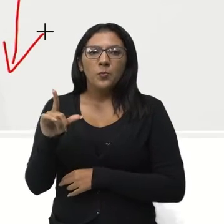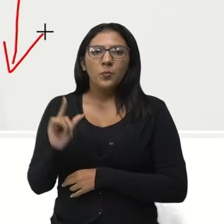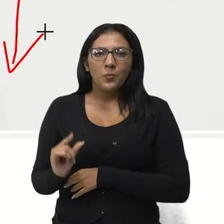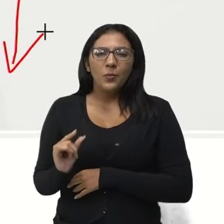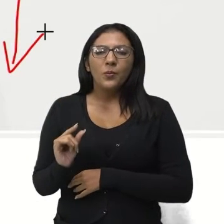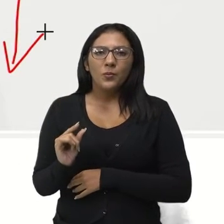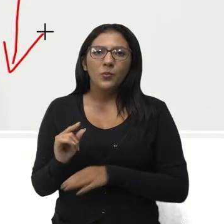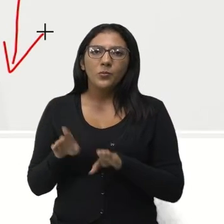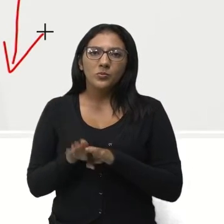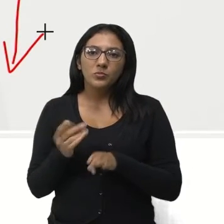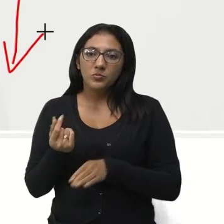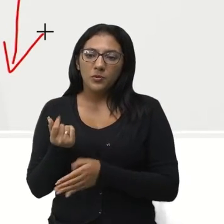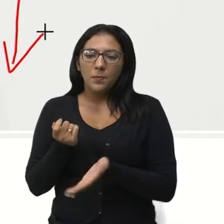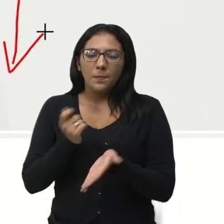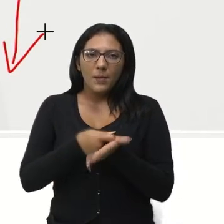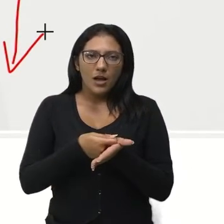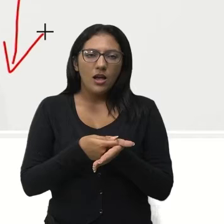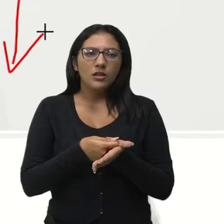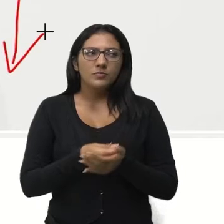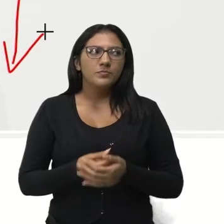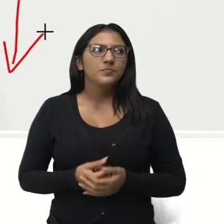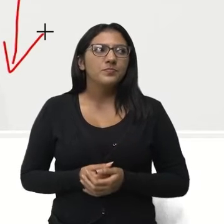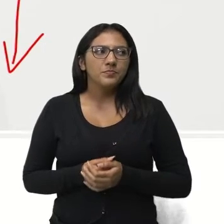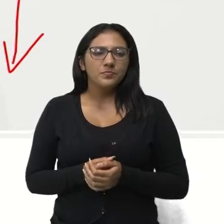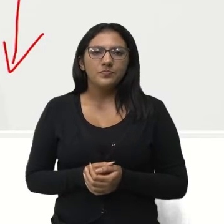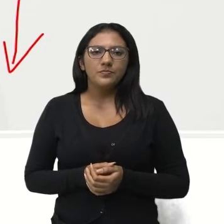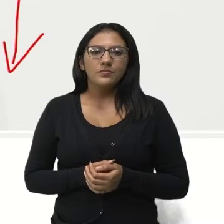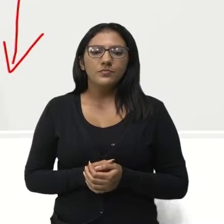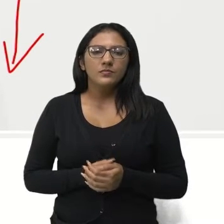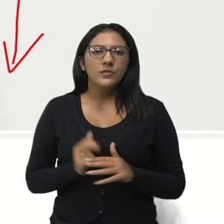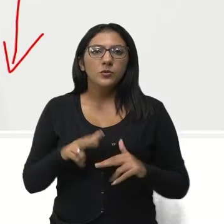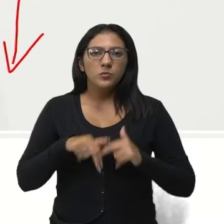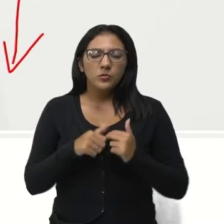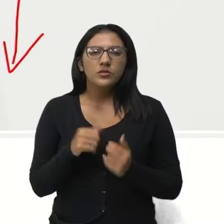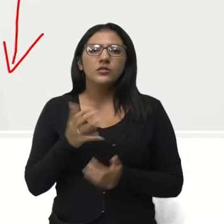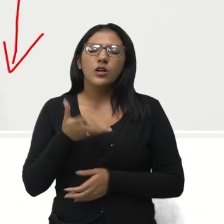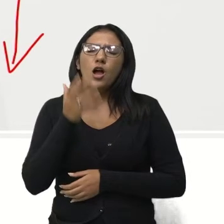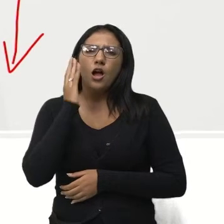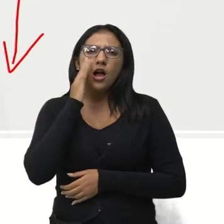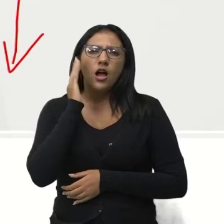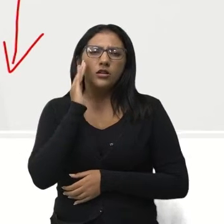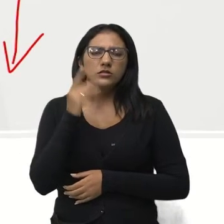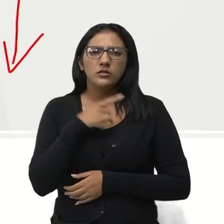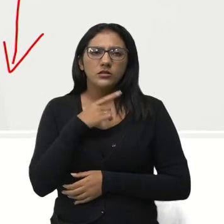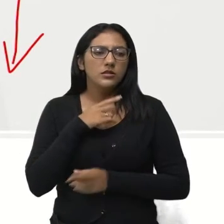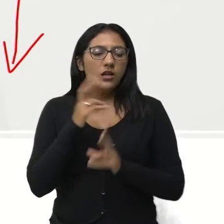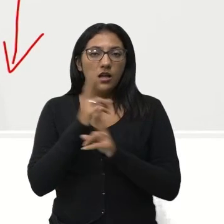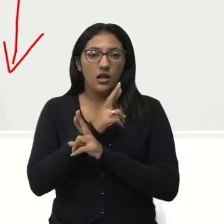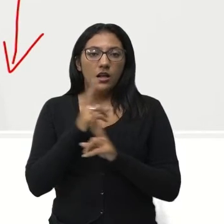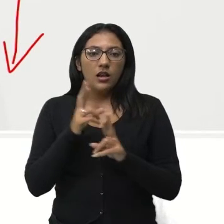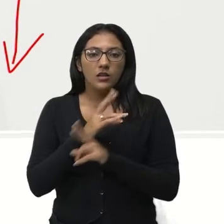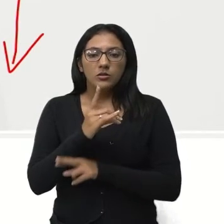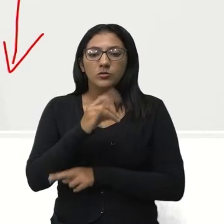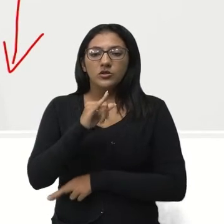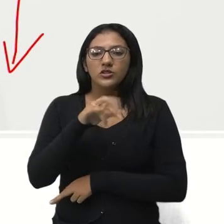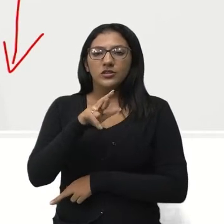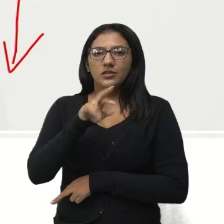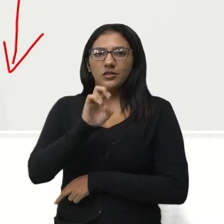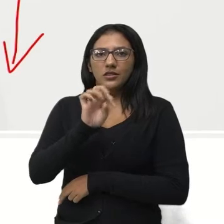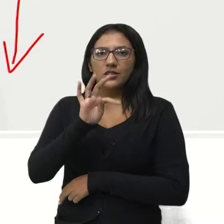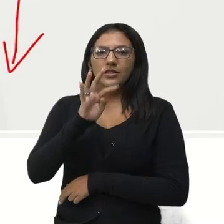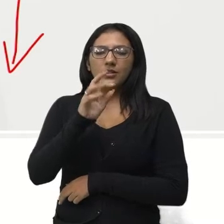pagar um preço menor. Portanto, a gente sabe que essa é uma relação direta.